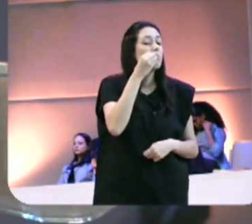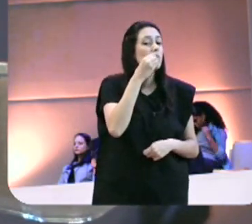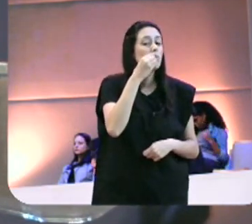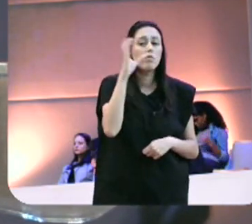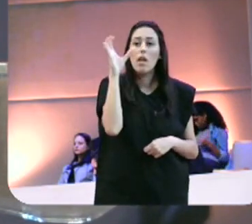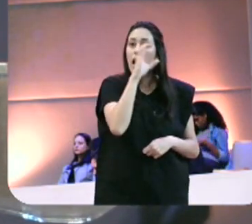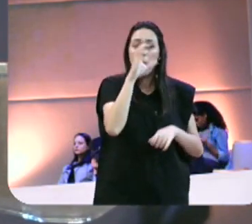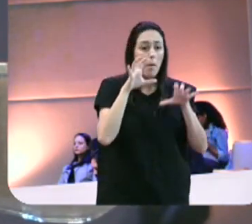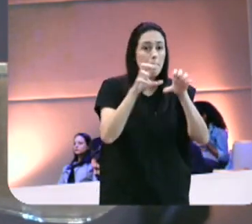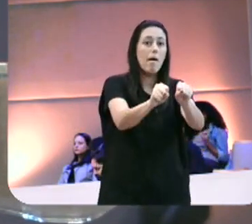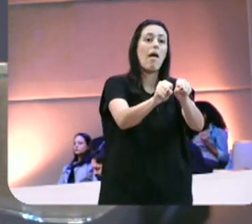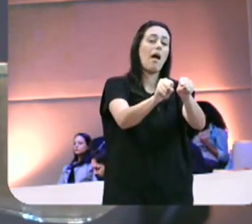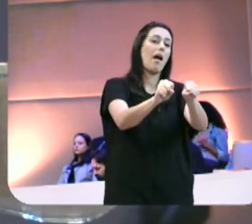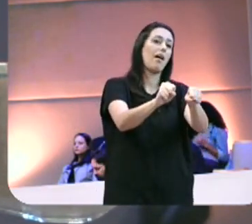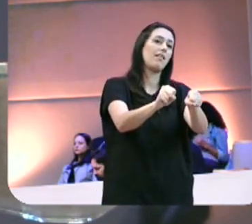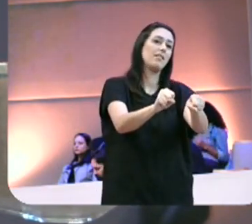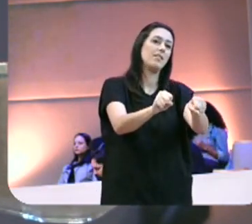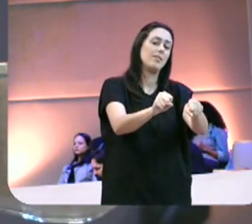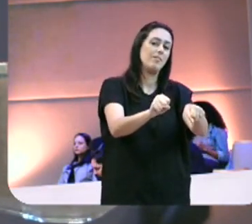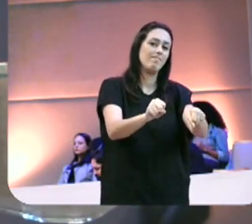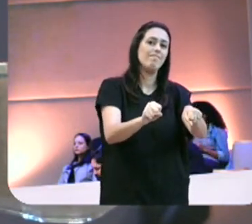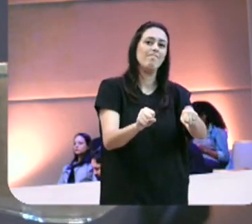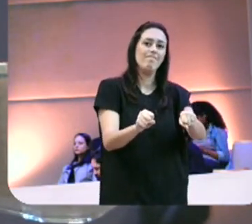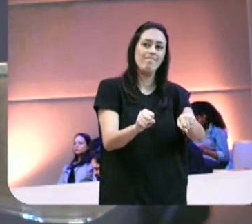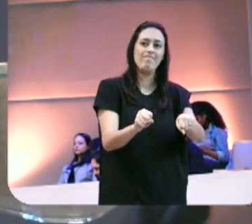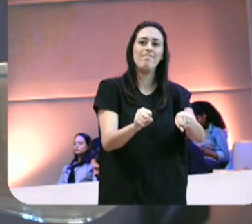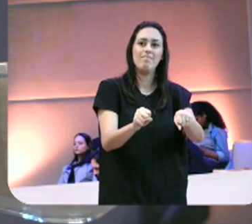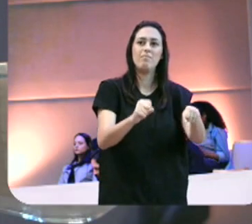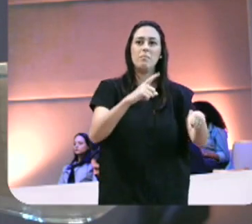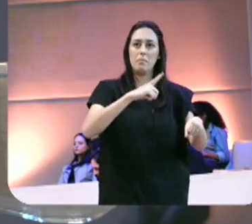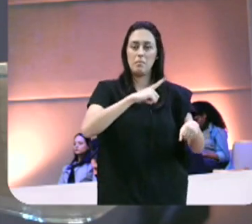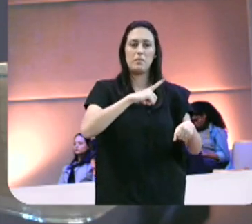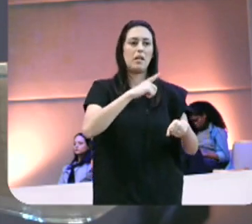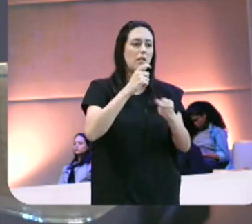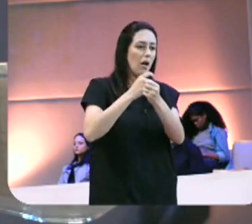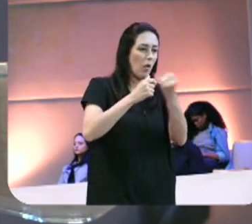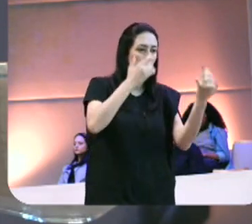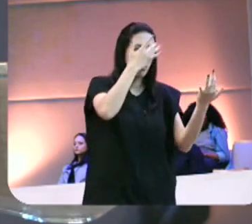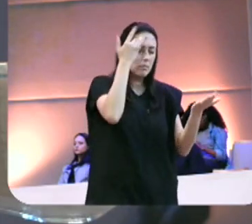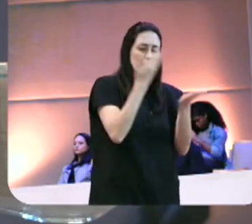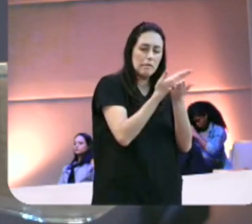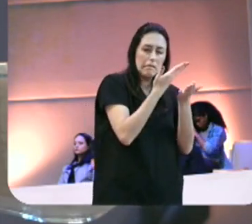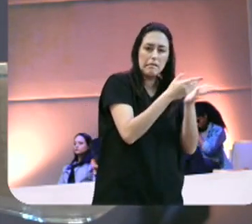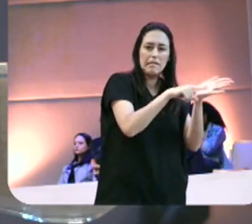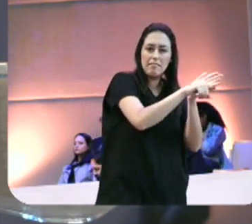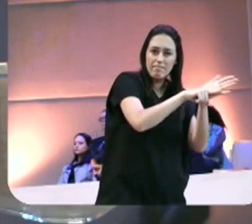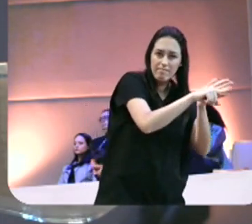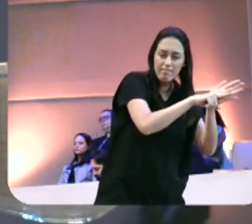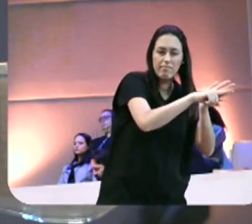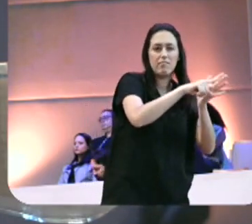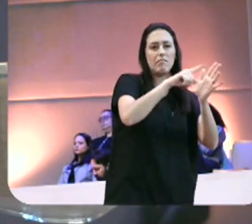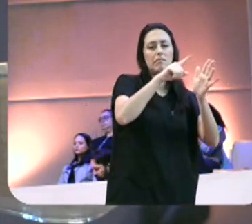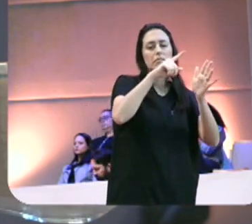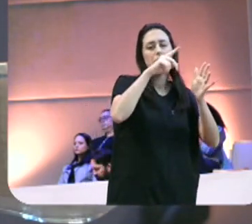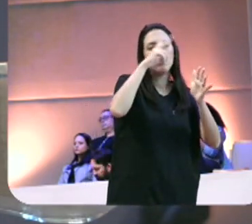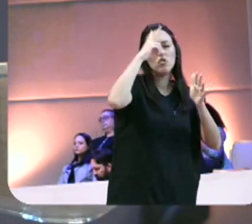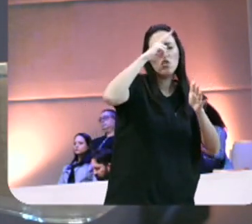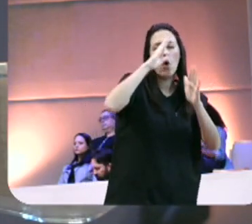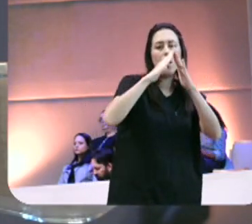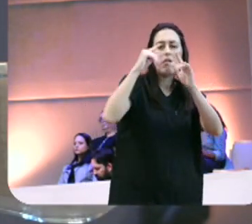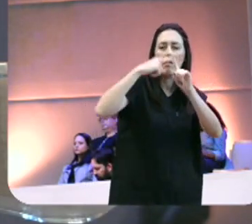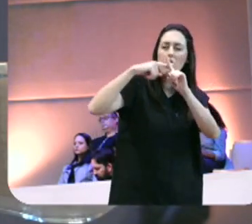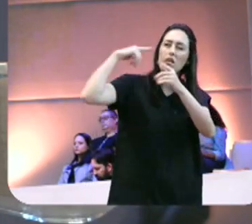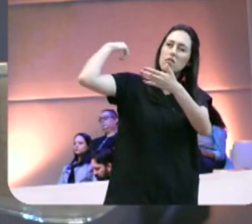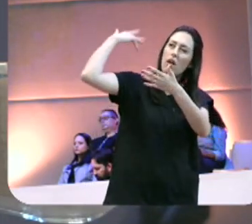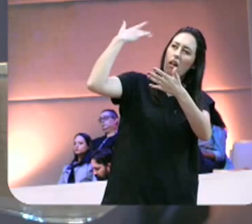que podemos colher agora, nesse momento. Estudiosos da história da igreja vão comparar esse avanço do reino de Deus, esse avanço